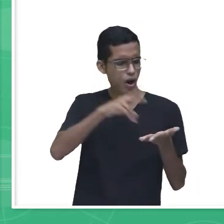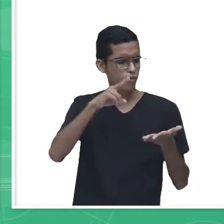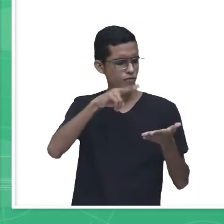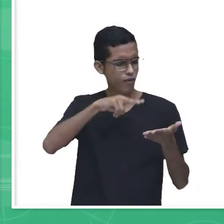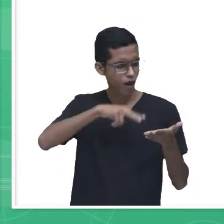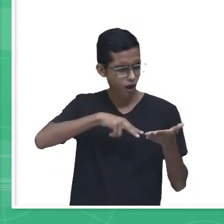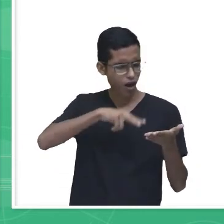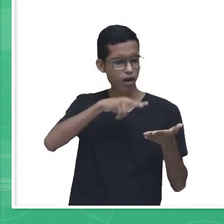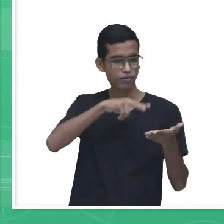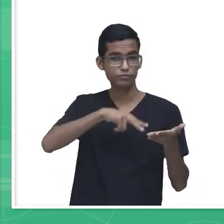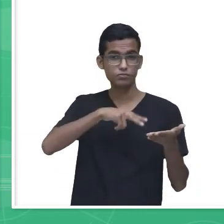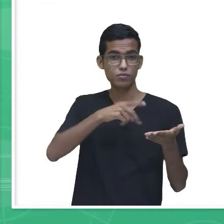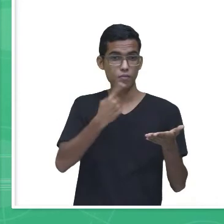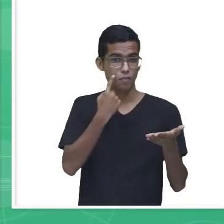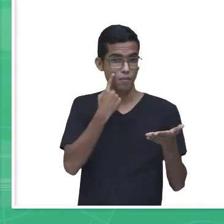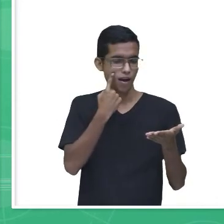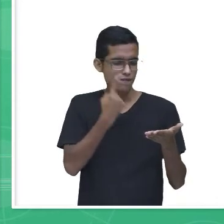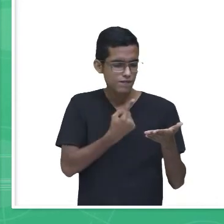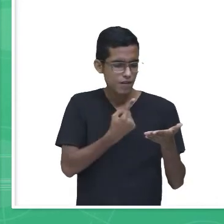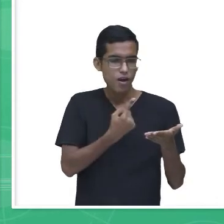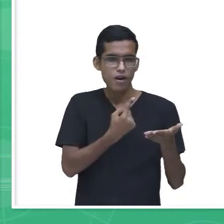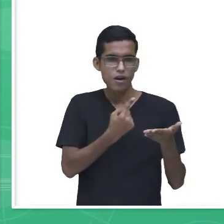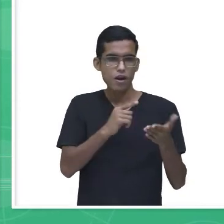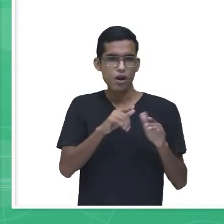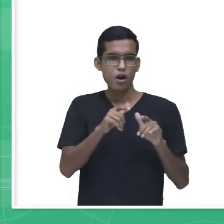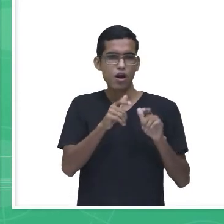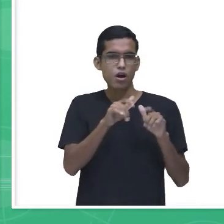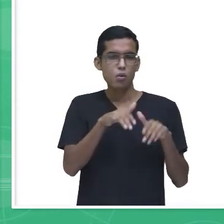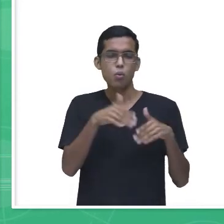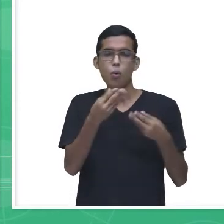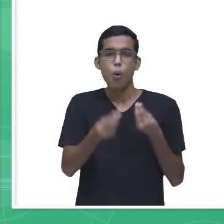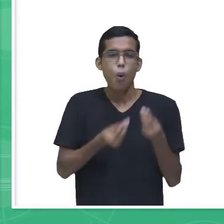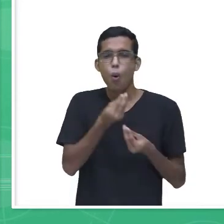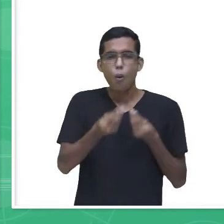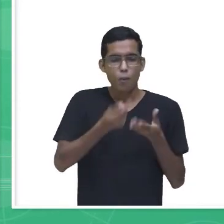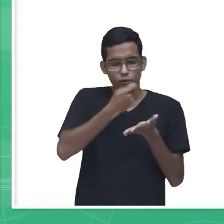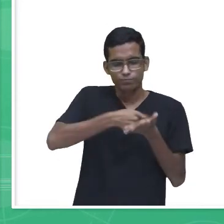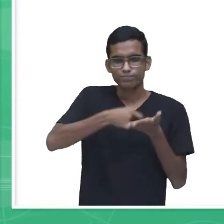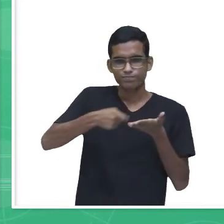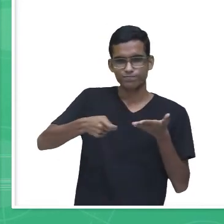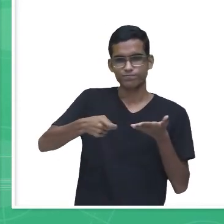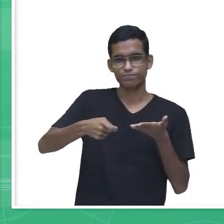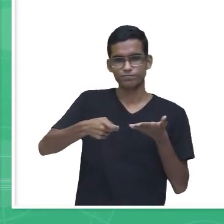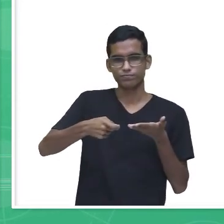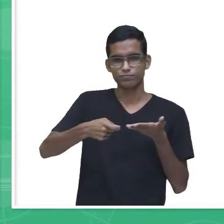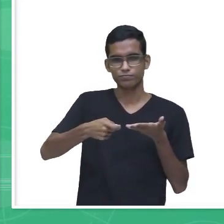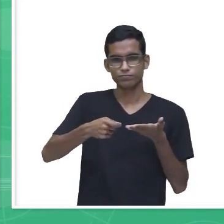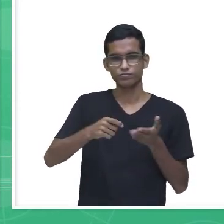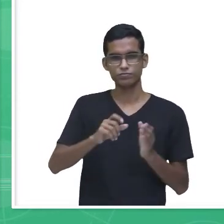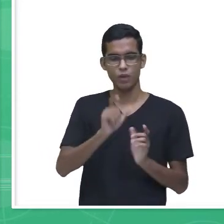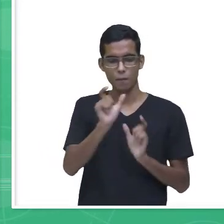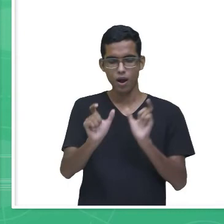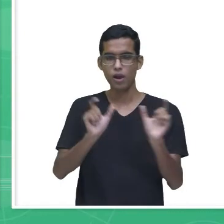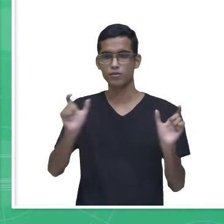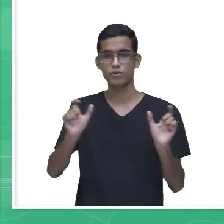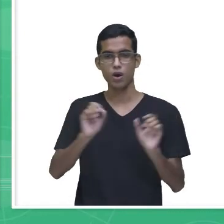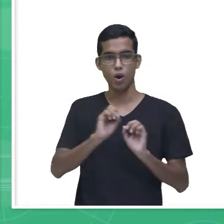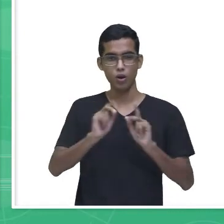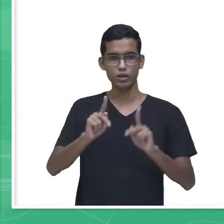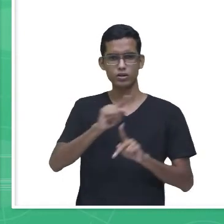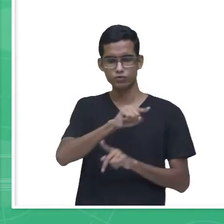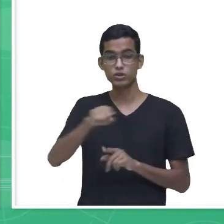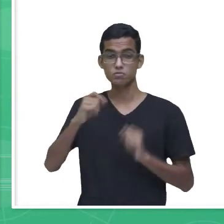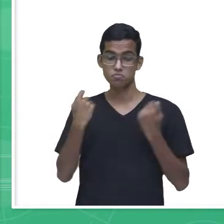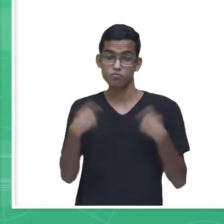outras, né, no lugar do R, um L, e assim por diante. Você pode estudar mais sobre esse tipo